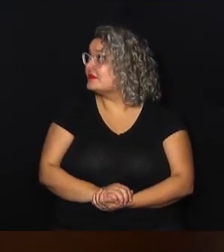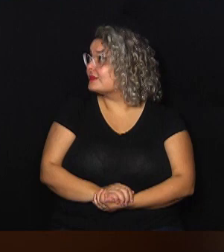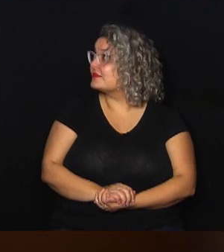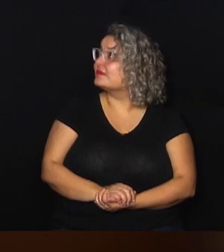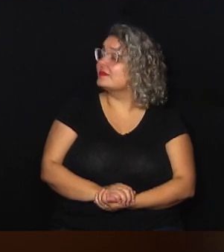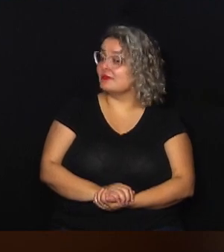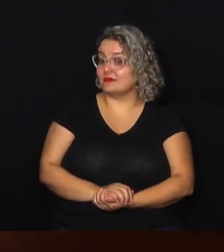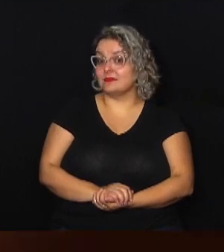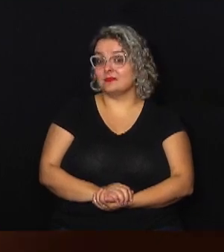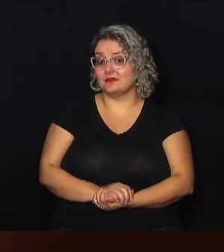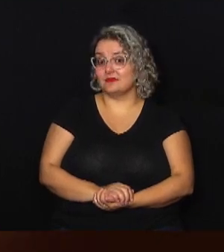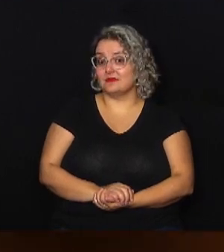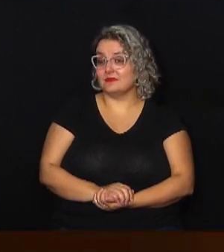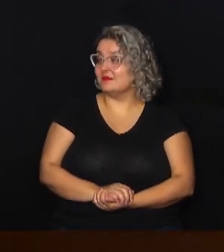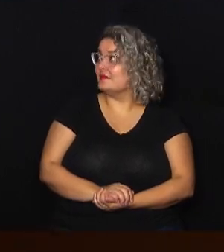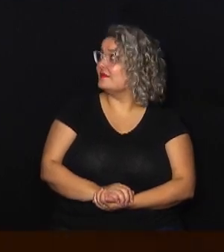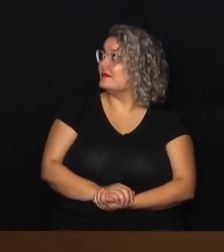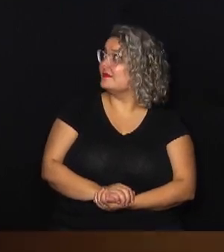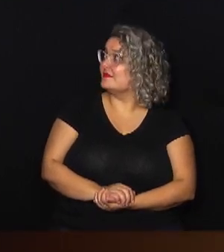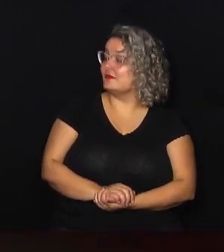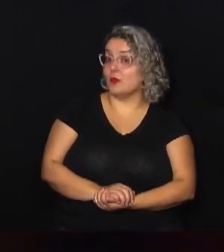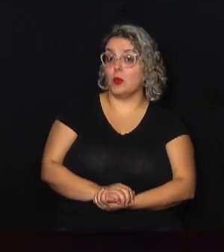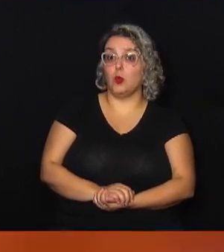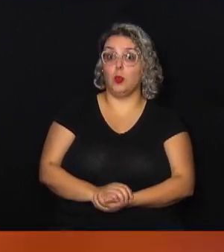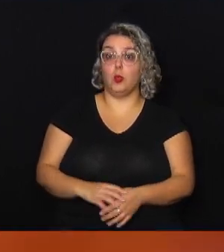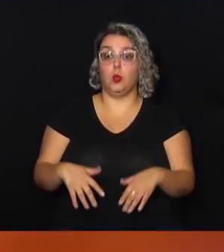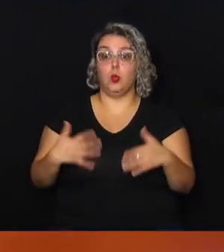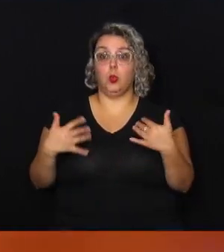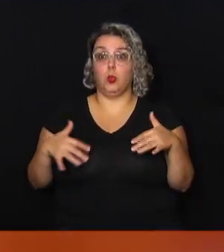The ship is going under.